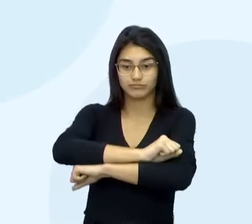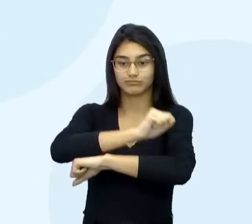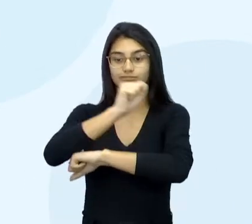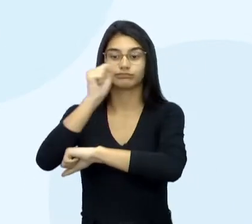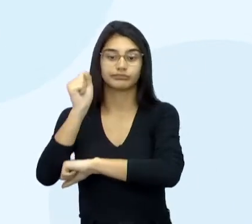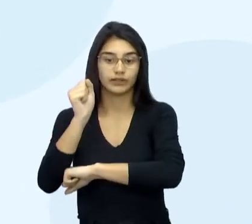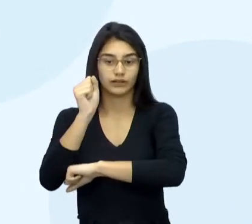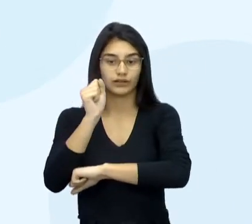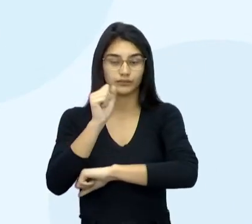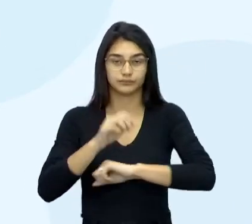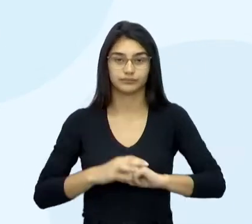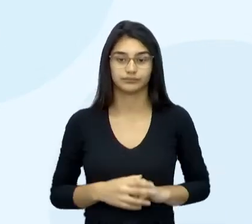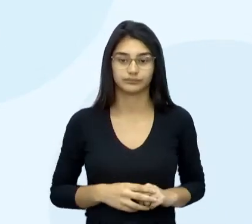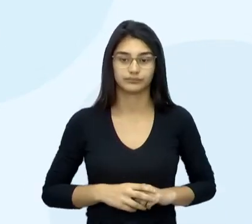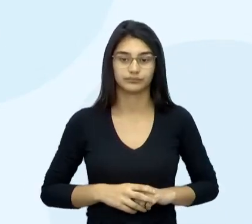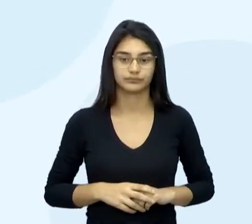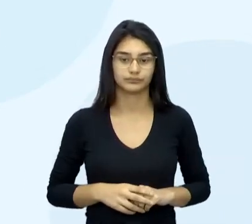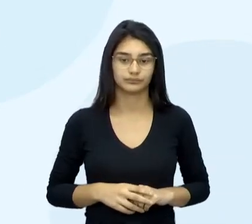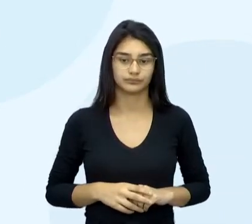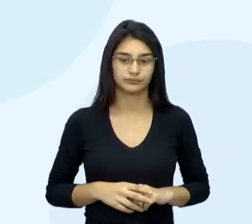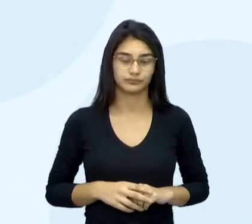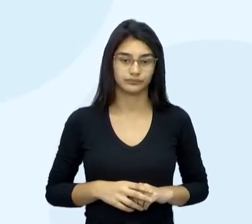aí para você, olha aí.